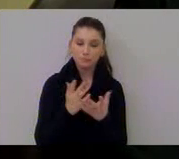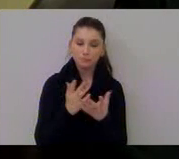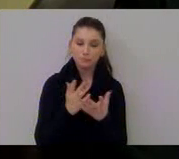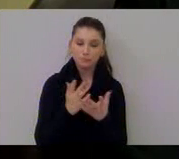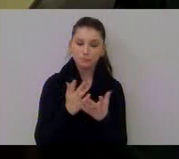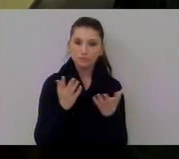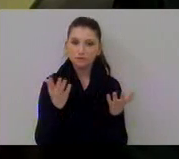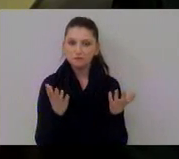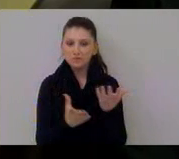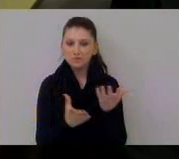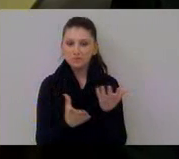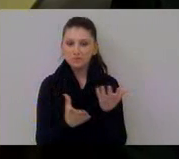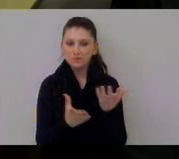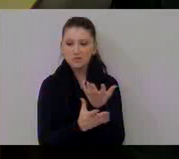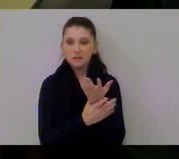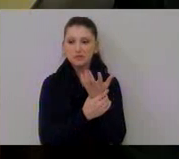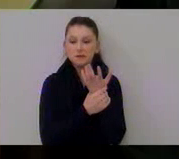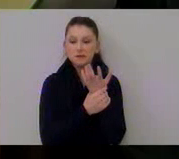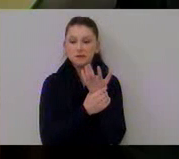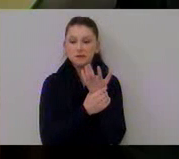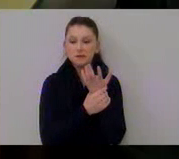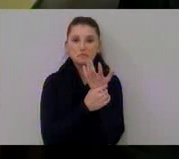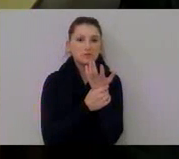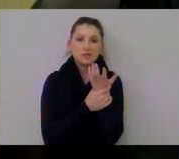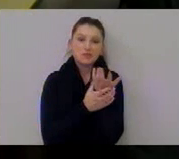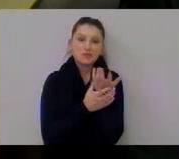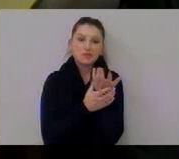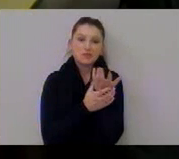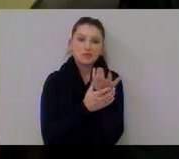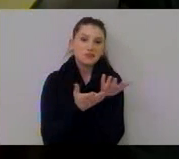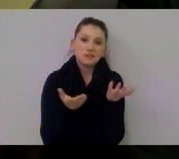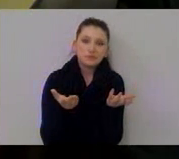não tenho muito o que falar, né?